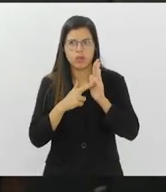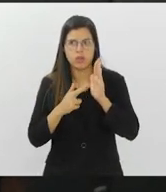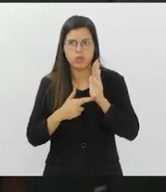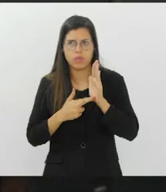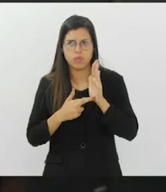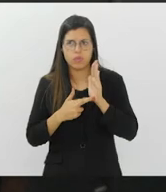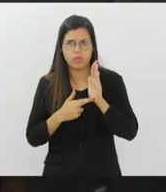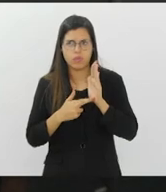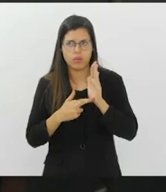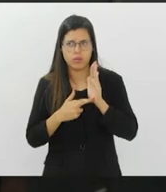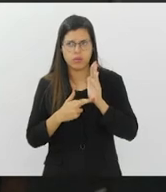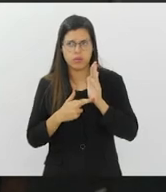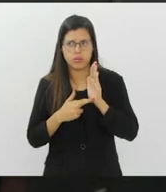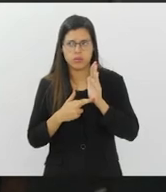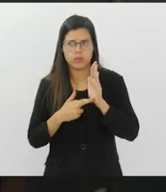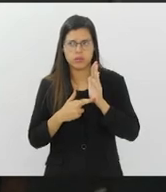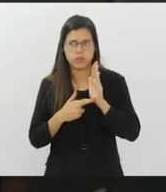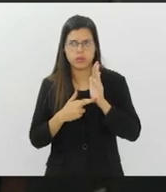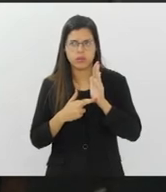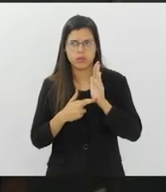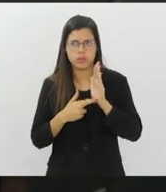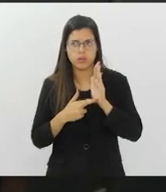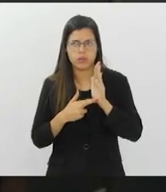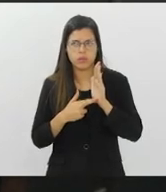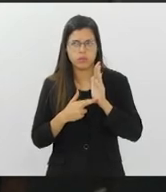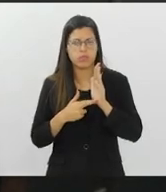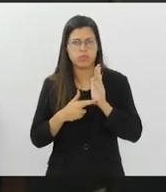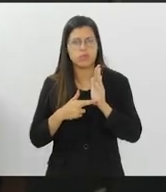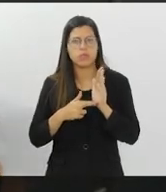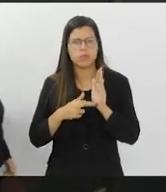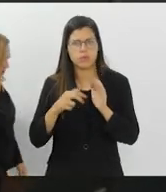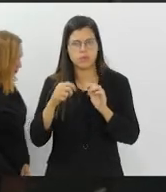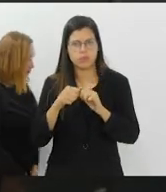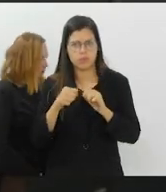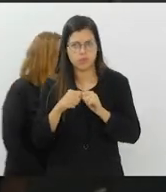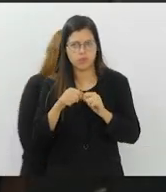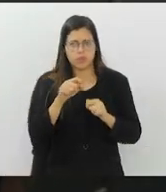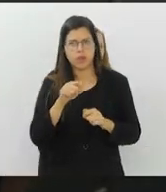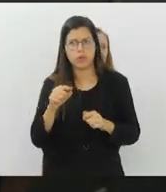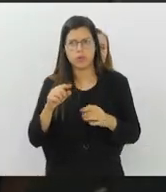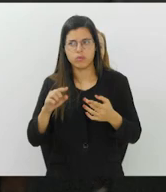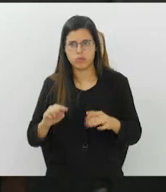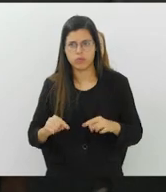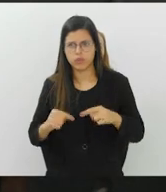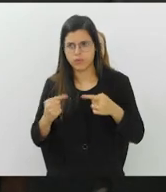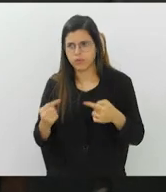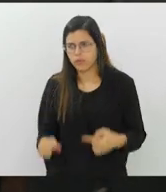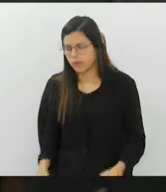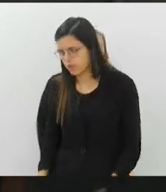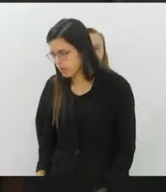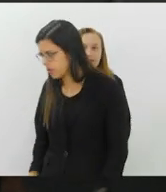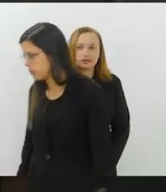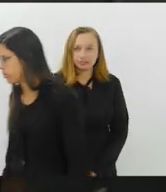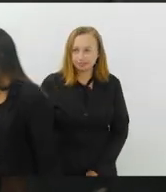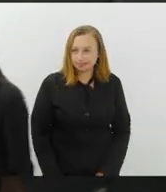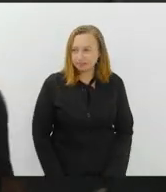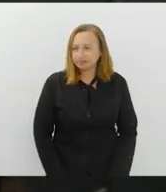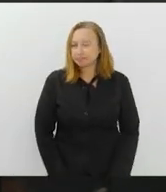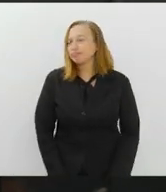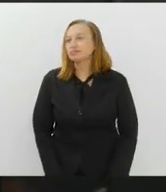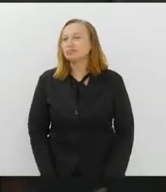a esse produto ou contrato que foi mencionado aqui por ela. Eu desafio ela apresentar onde foi que a